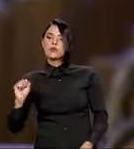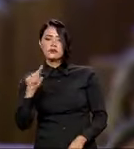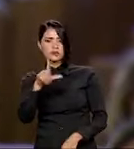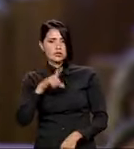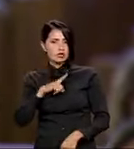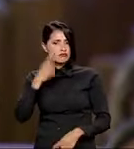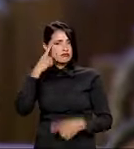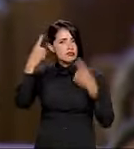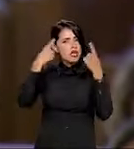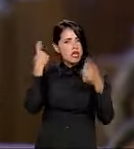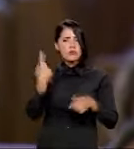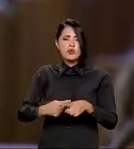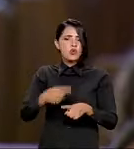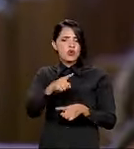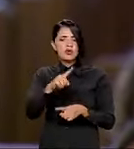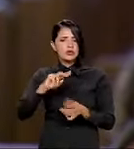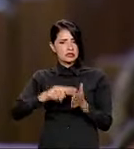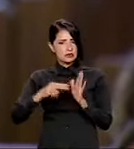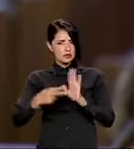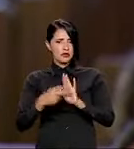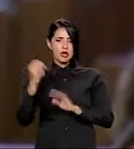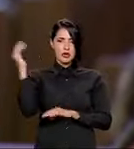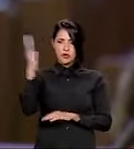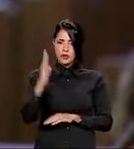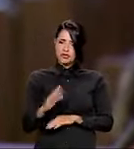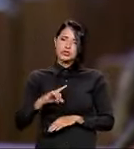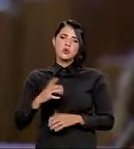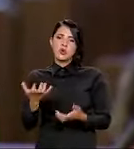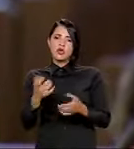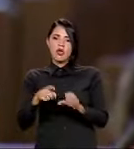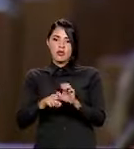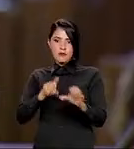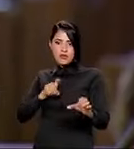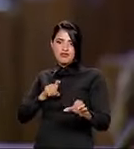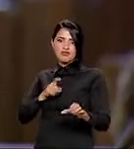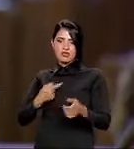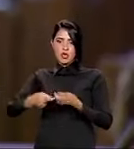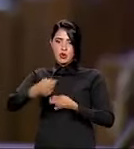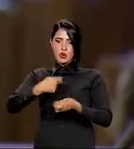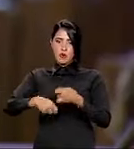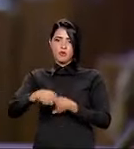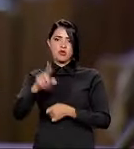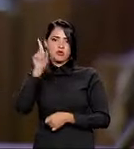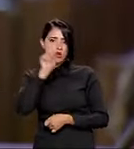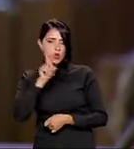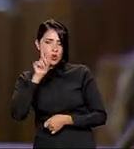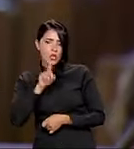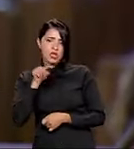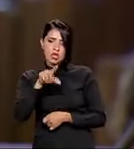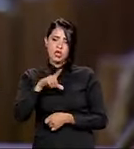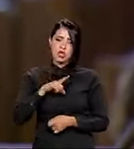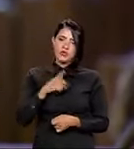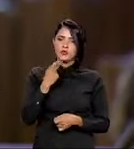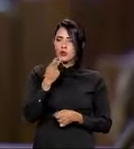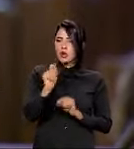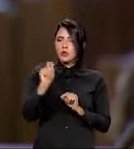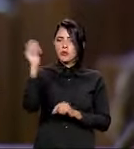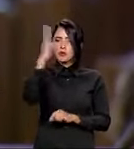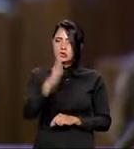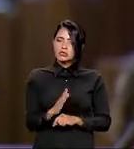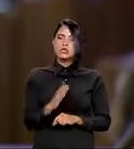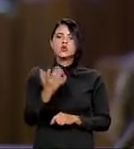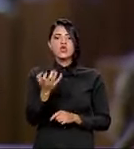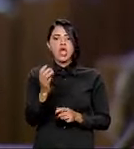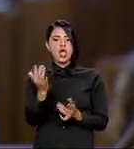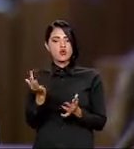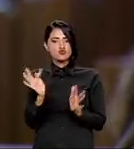tem essa ideia, que isso significa que o Brasil quer depender menos da economia dos Estados Unidos, ou vamos dizer que o Brasil quer o fim